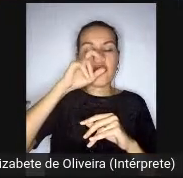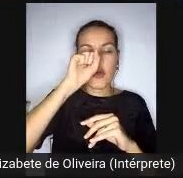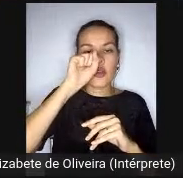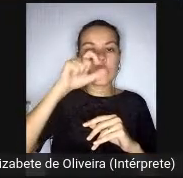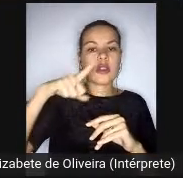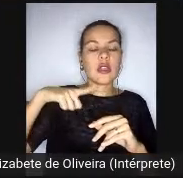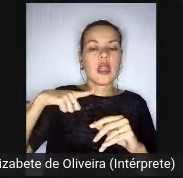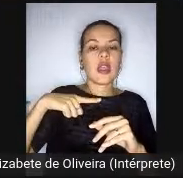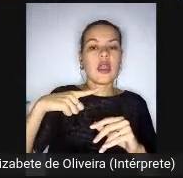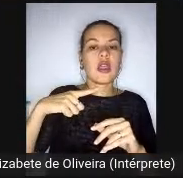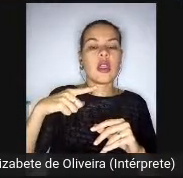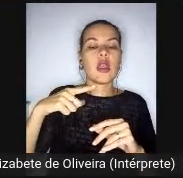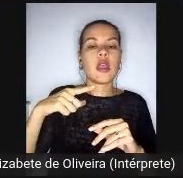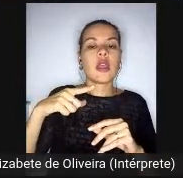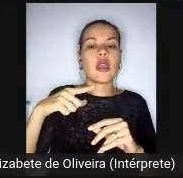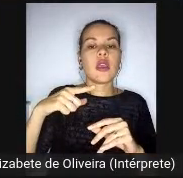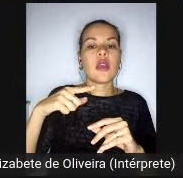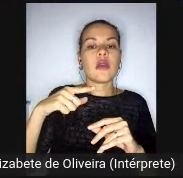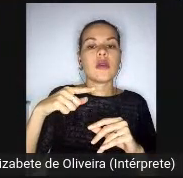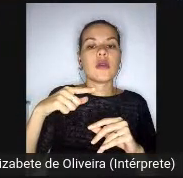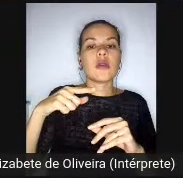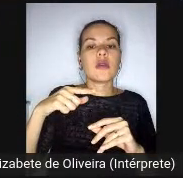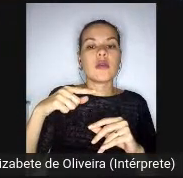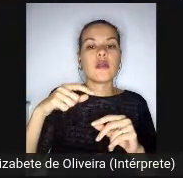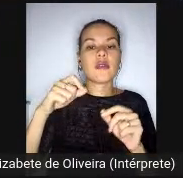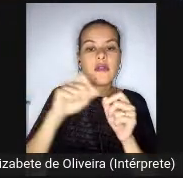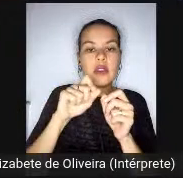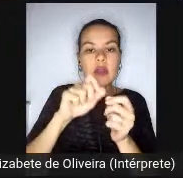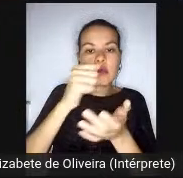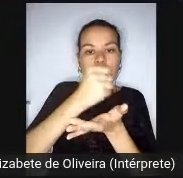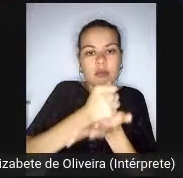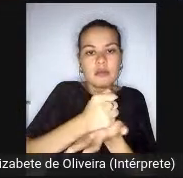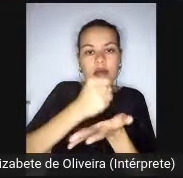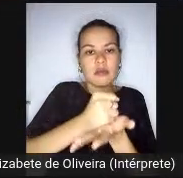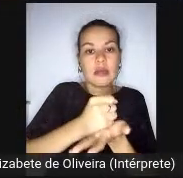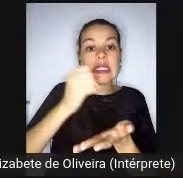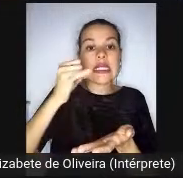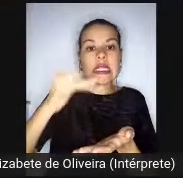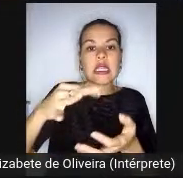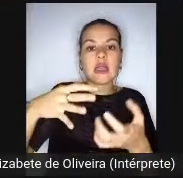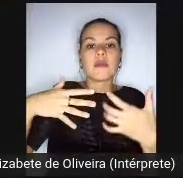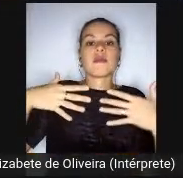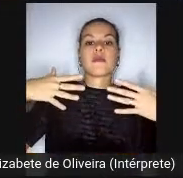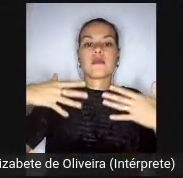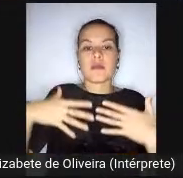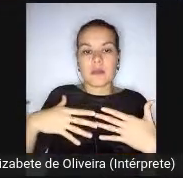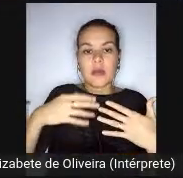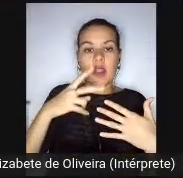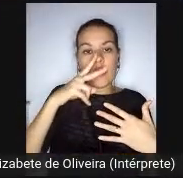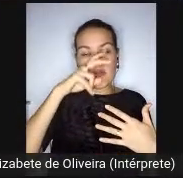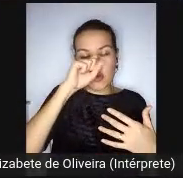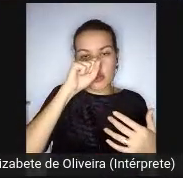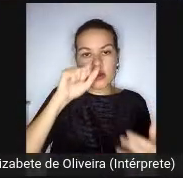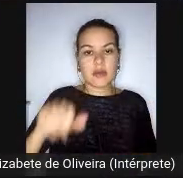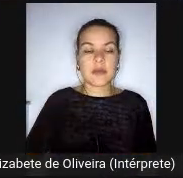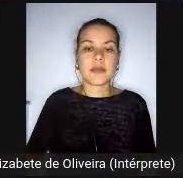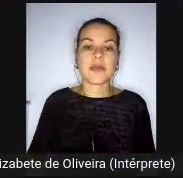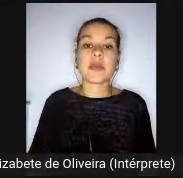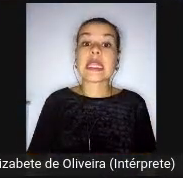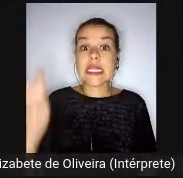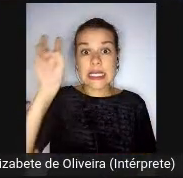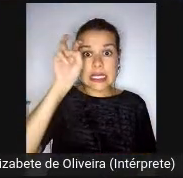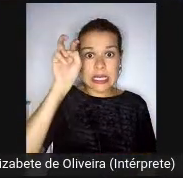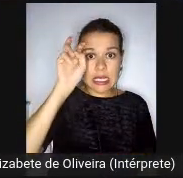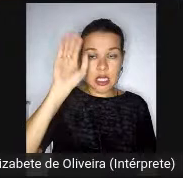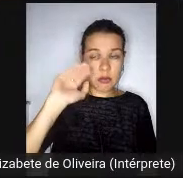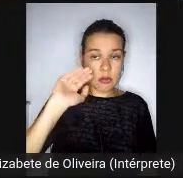que foi realizada né nesse dispositivo inclusive nessa semana agora na quinta-feira eu já faremos alguns testes já